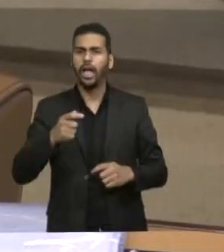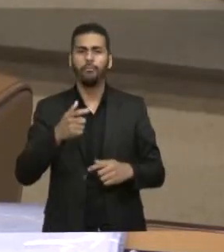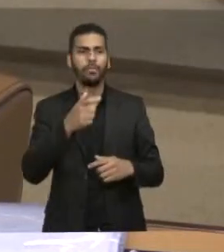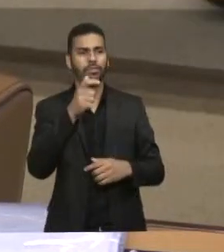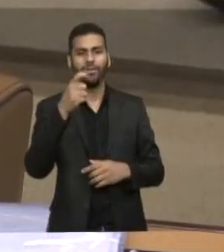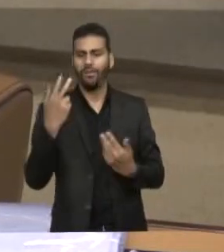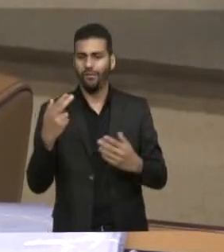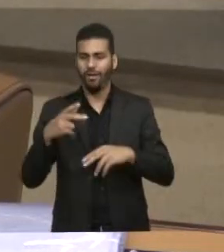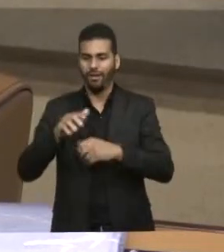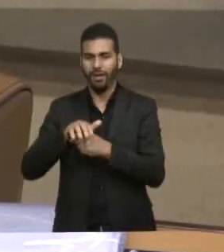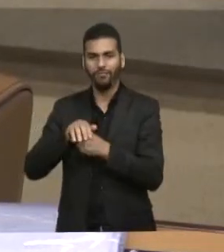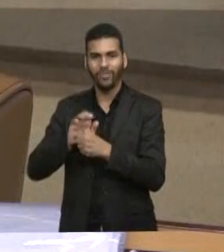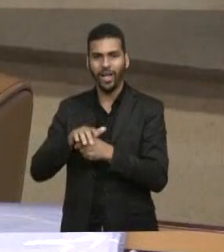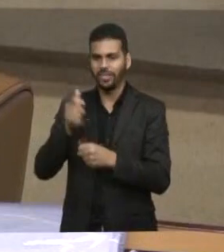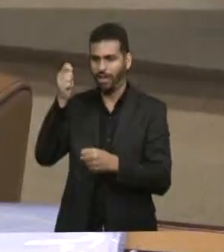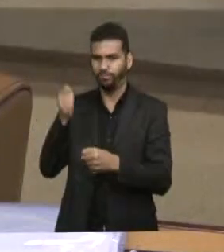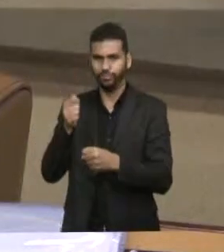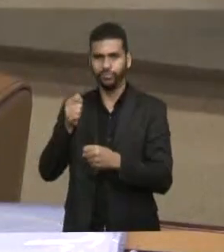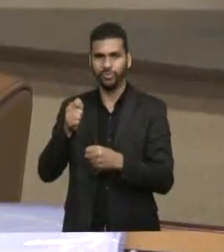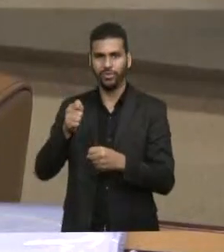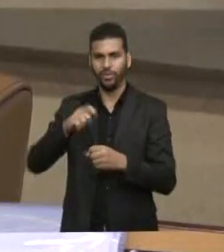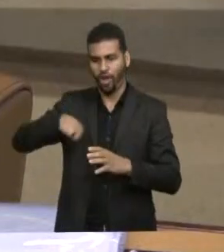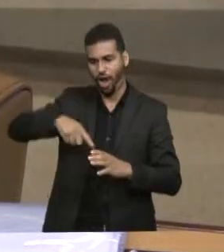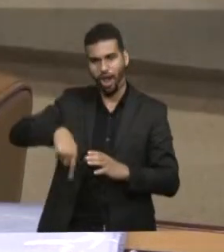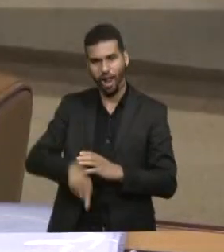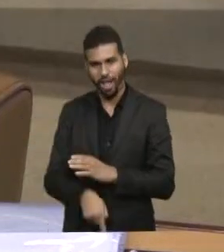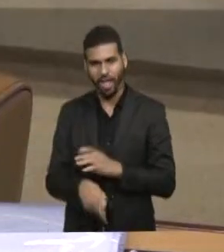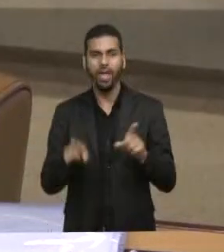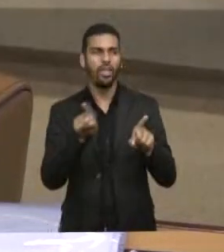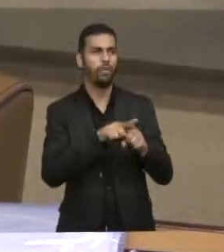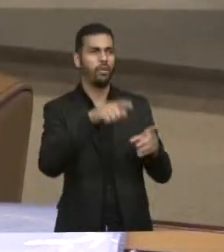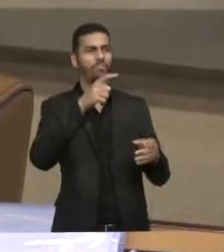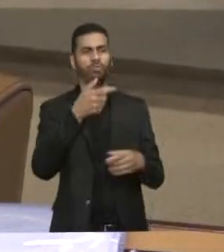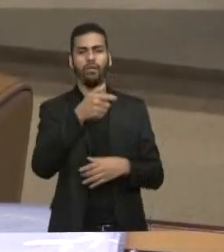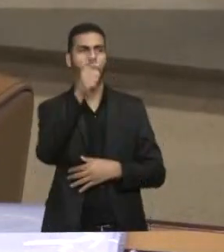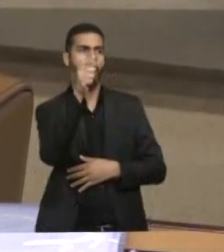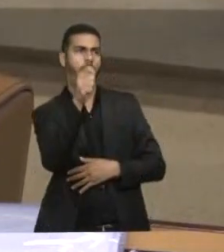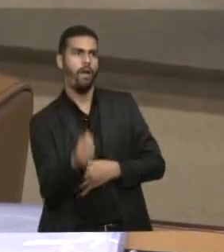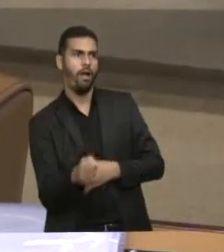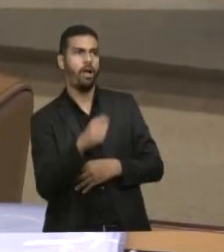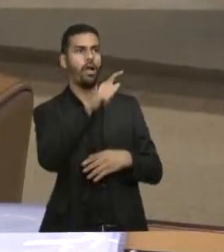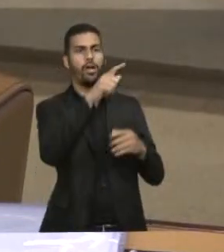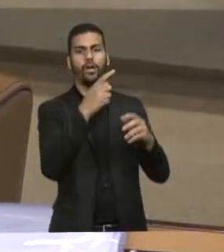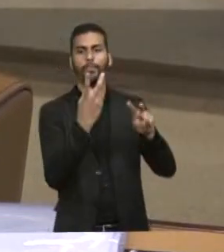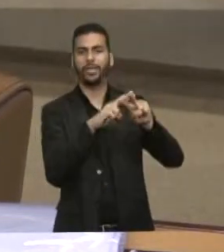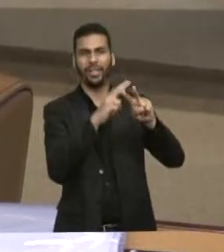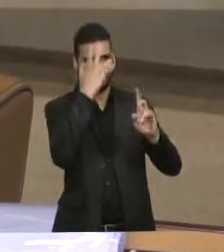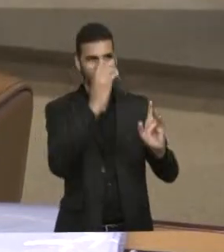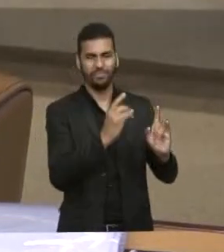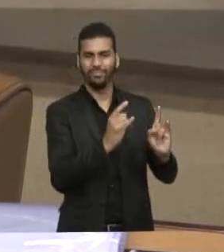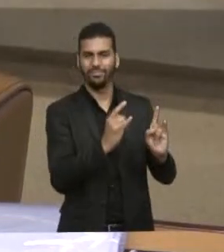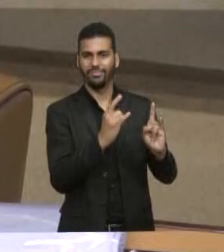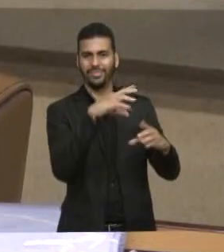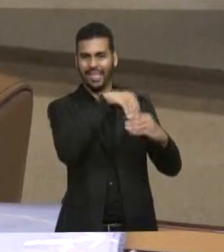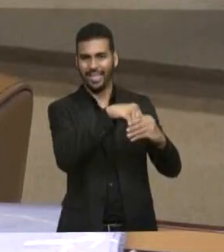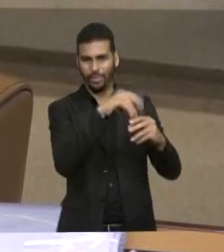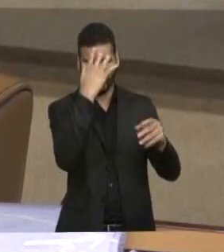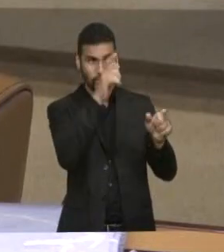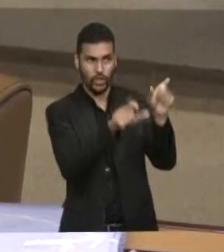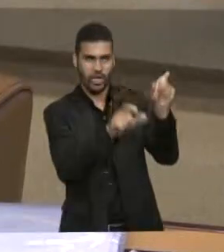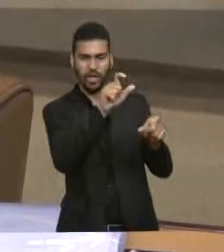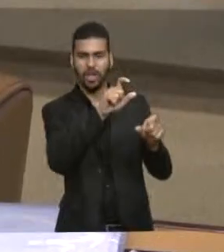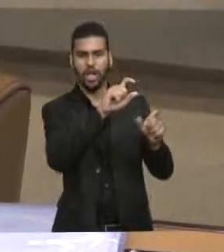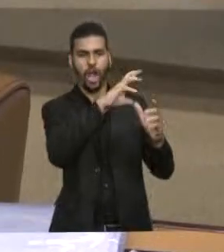descarga veja portanto como é isso é recebido na